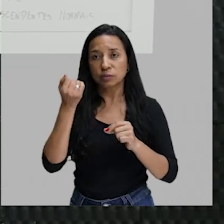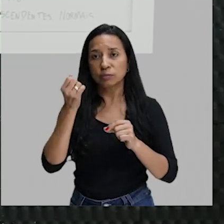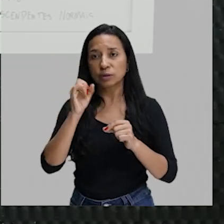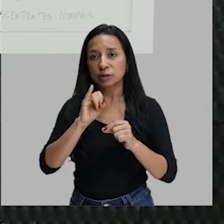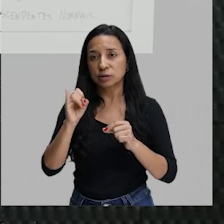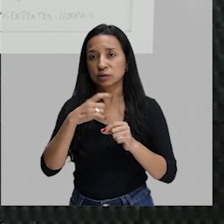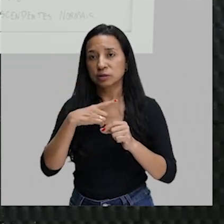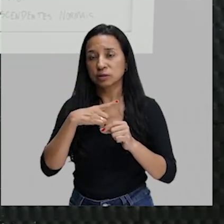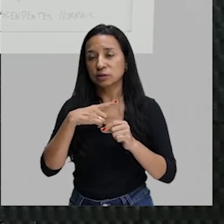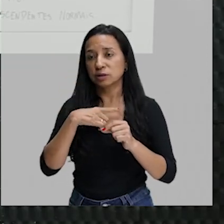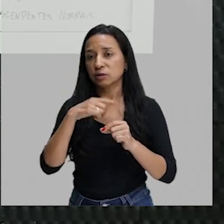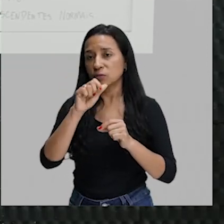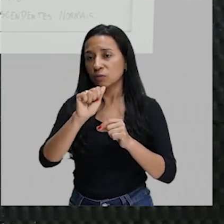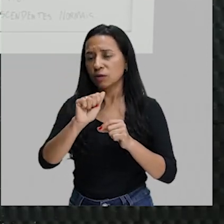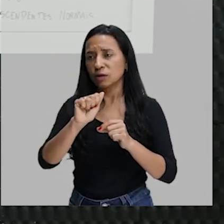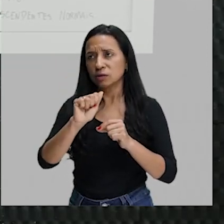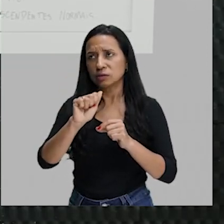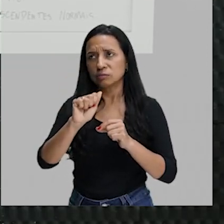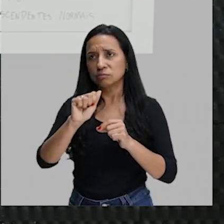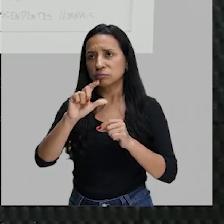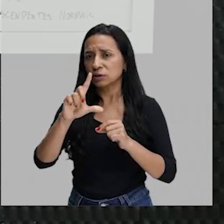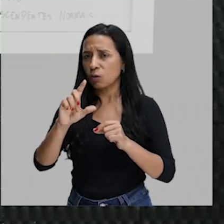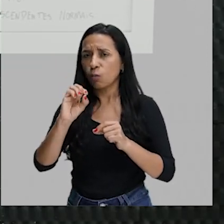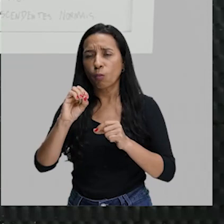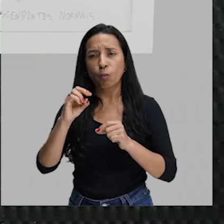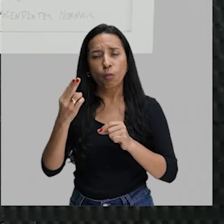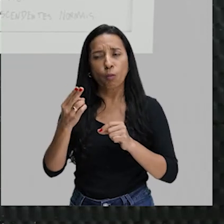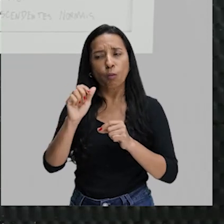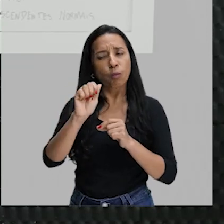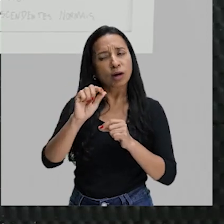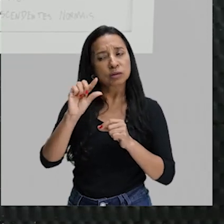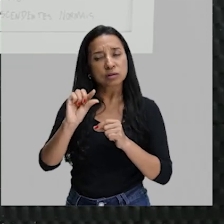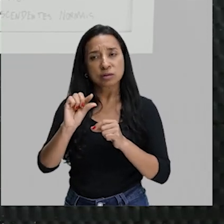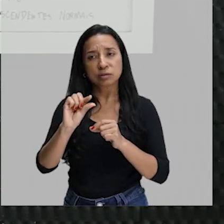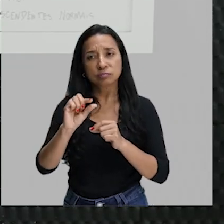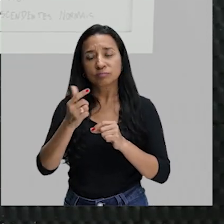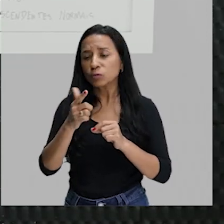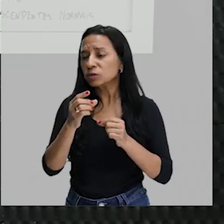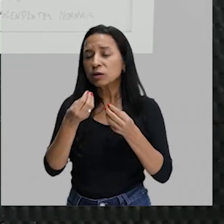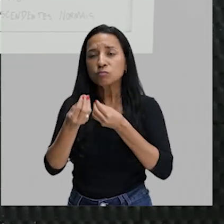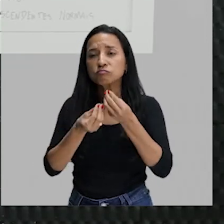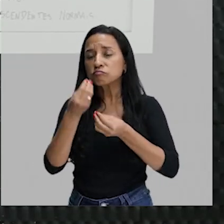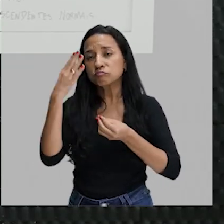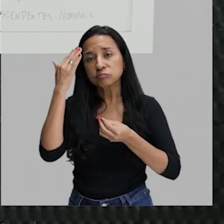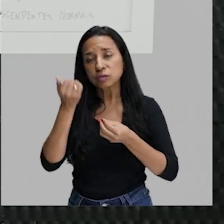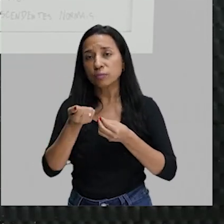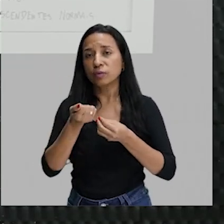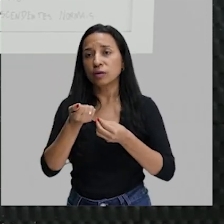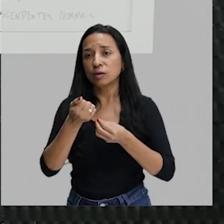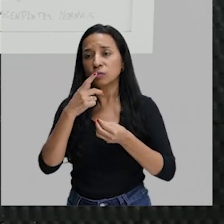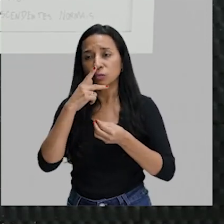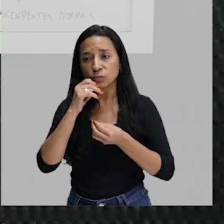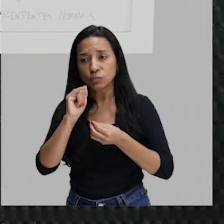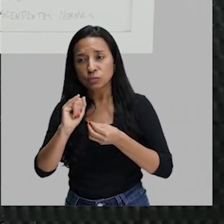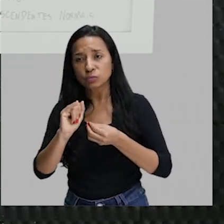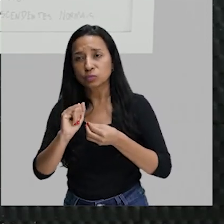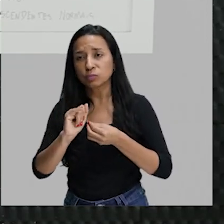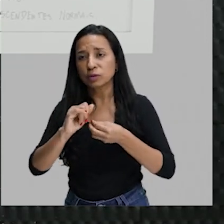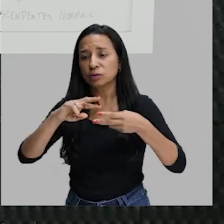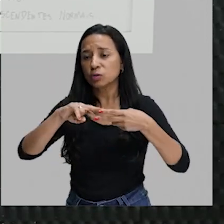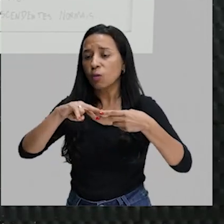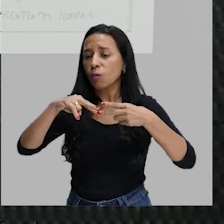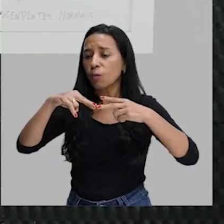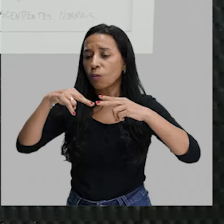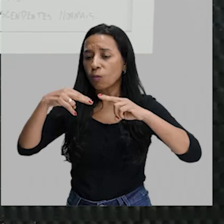tem um azão ou um azinho aqui? Não tem como a gente saber, porque ó, os pais são heterozigotos. Então, o número 4 pode ser azão,